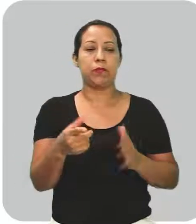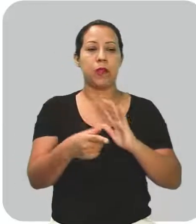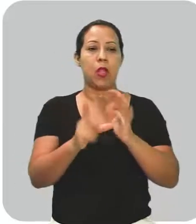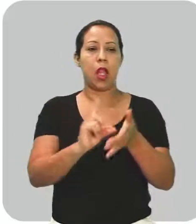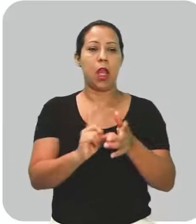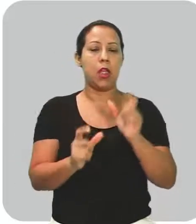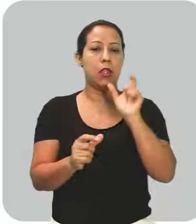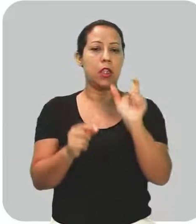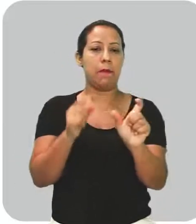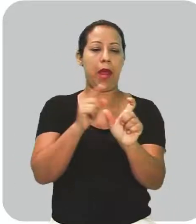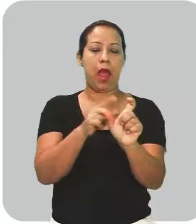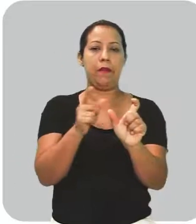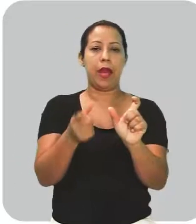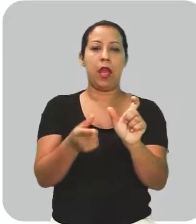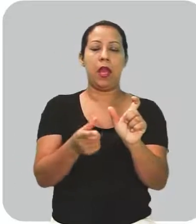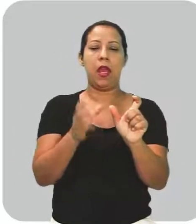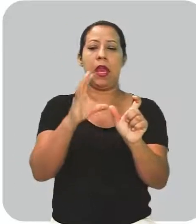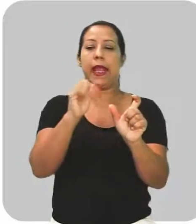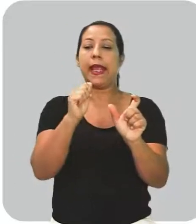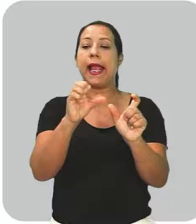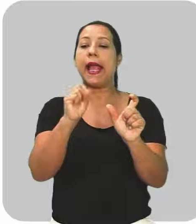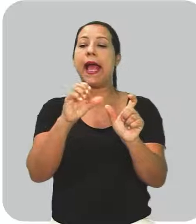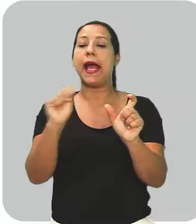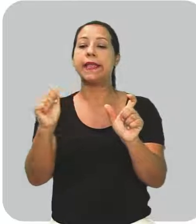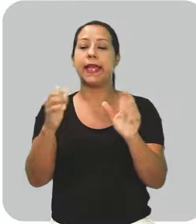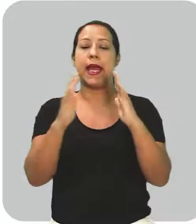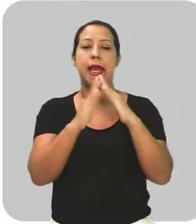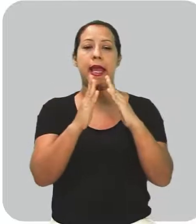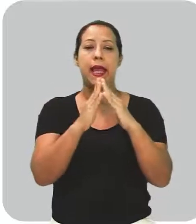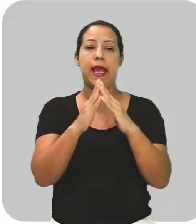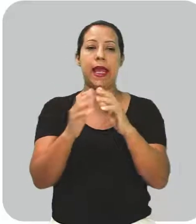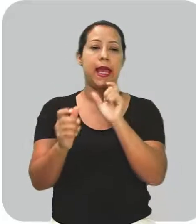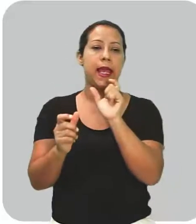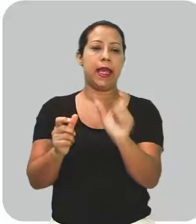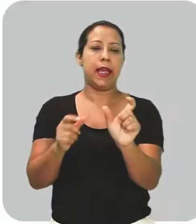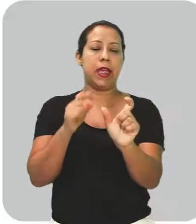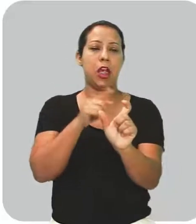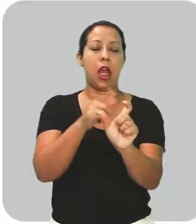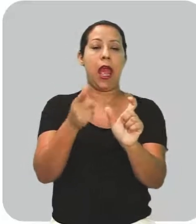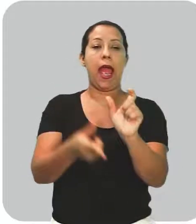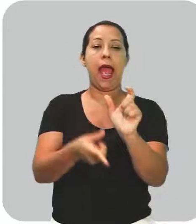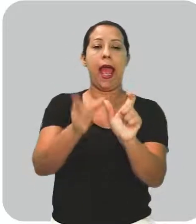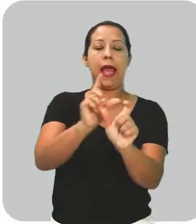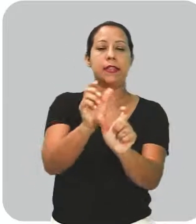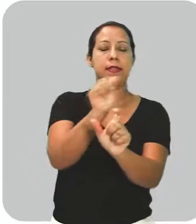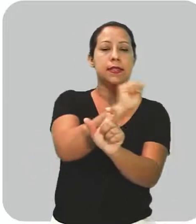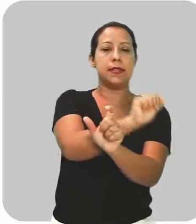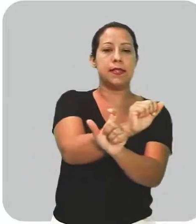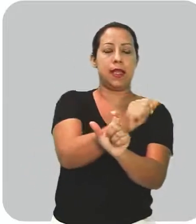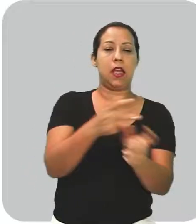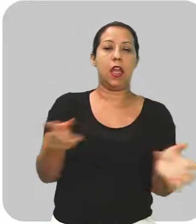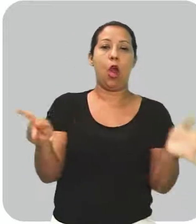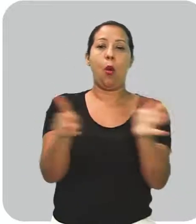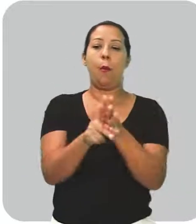palavra casa, quando se refere ao próprio lar,